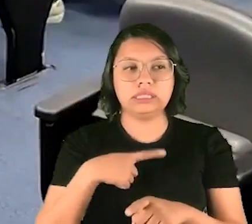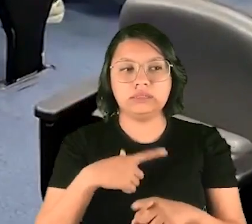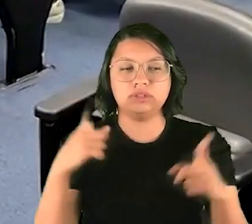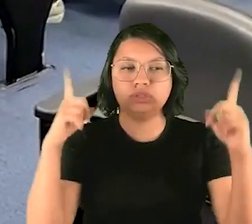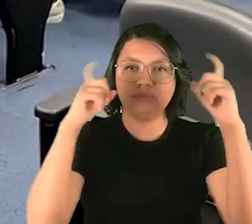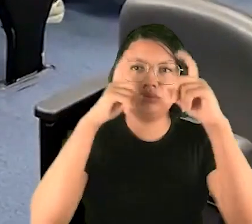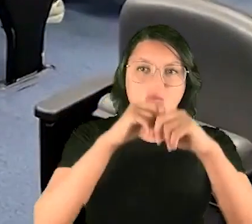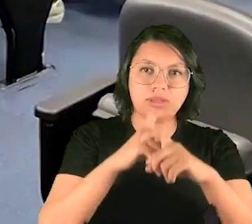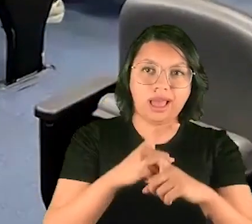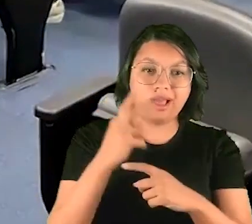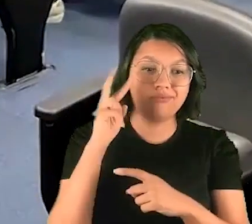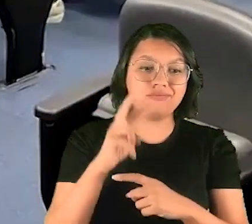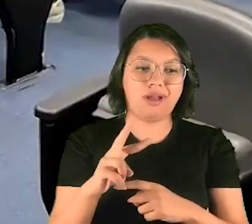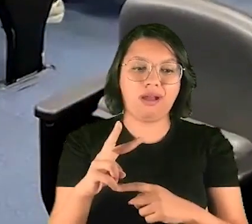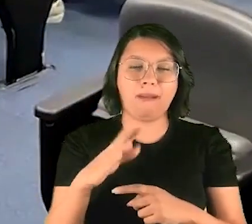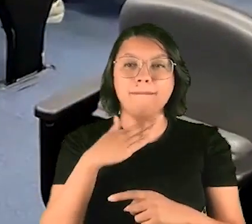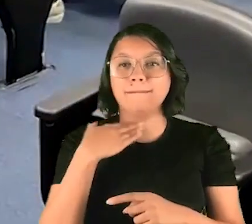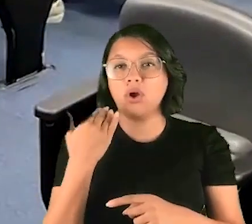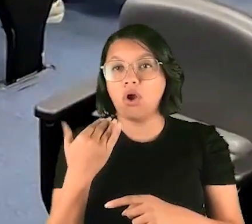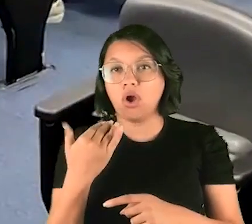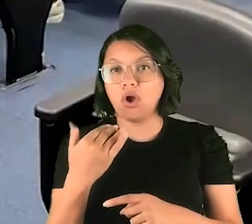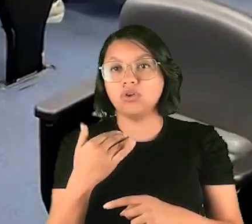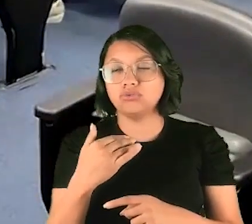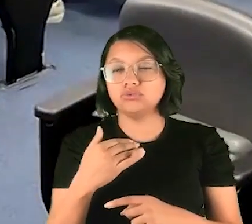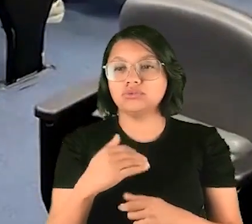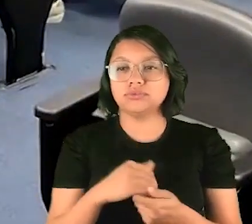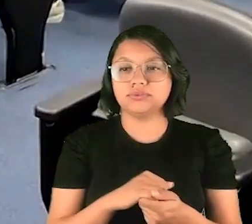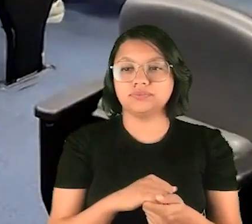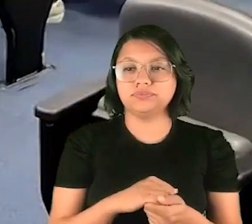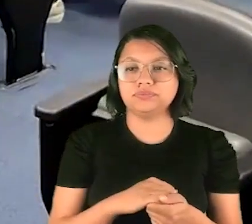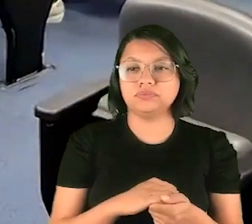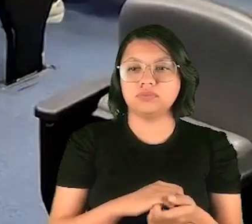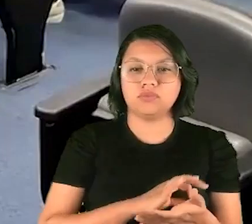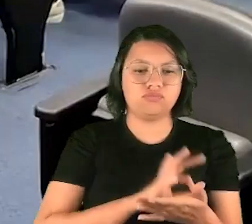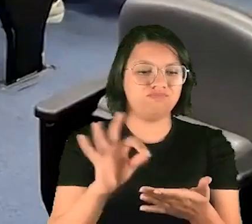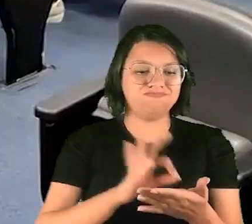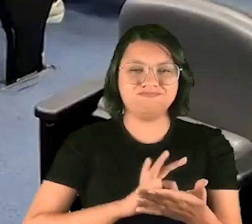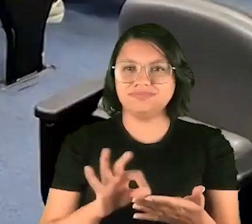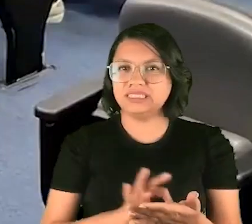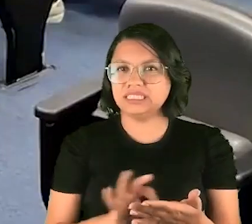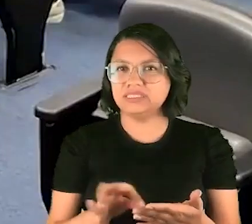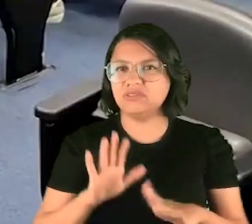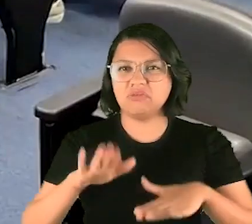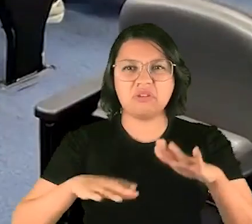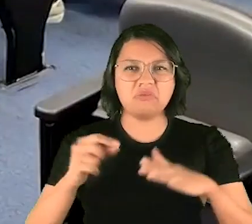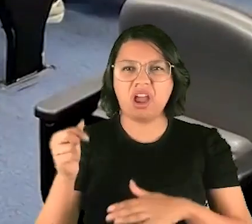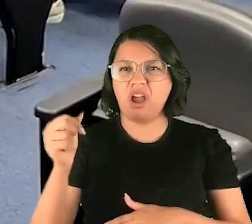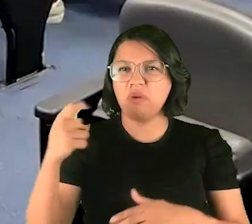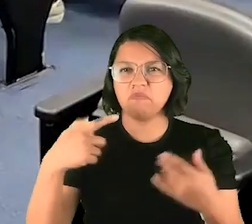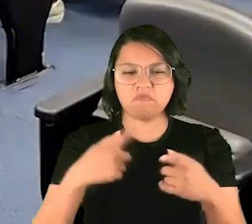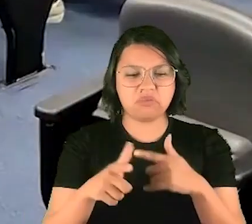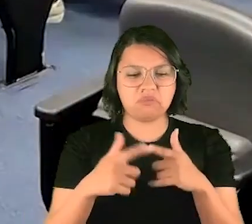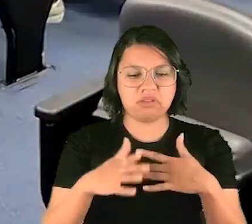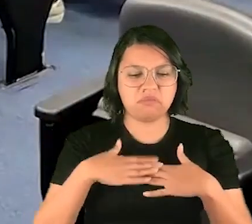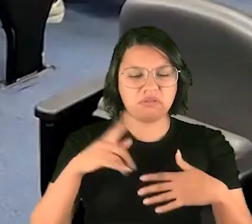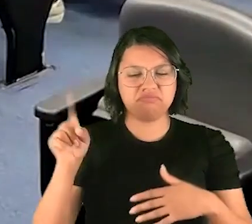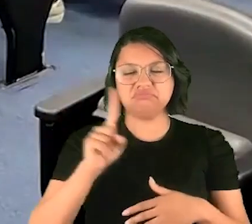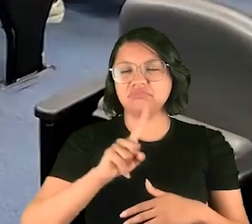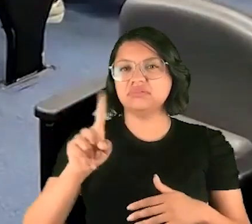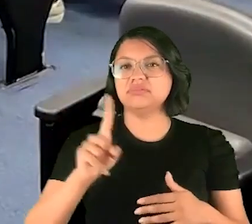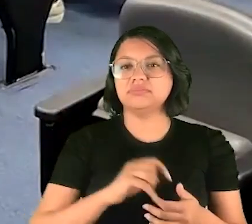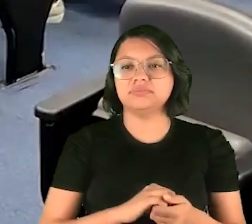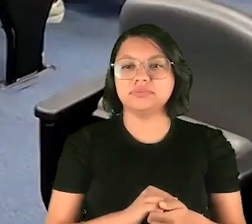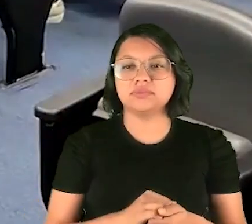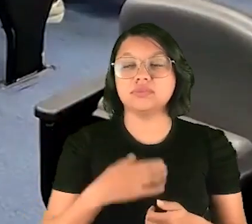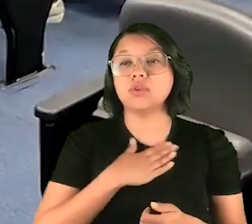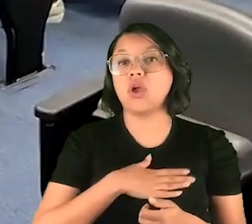fácil, eu também tenho essa dificuldade de lidar com a morte, vou prescrever a qualquer custo